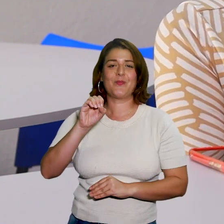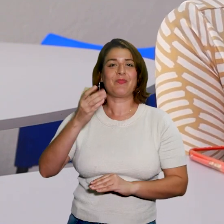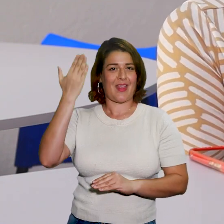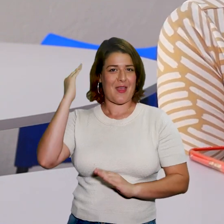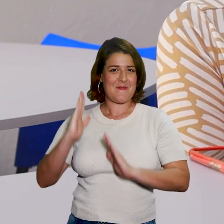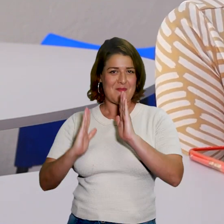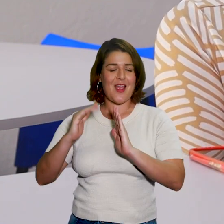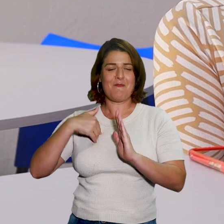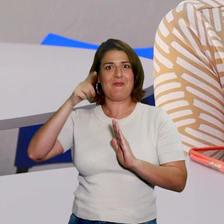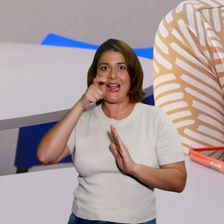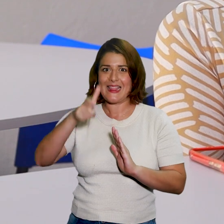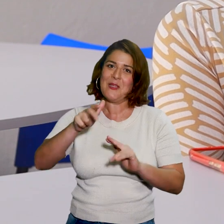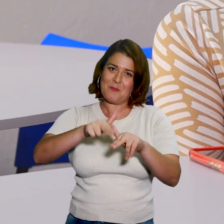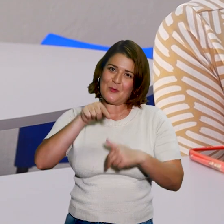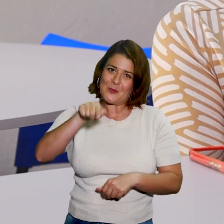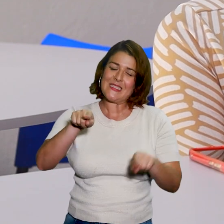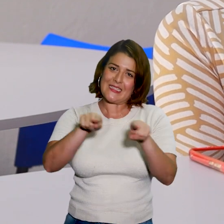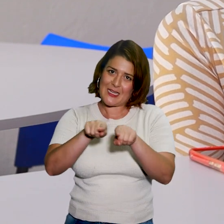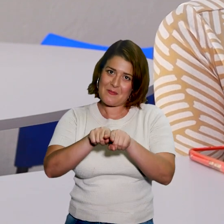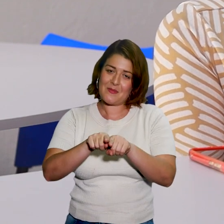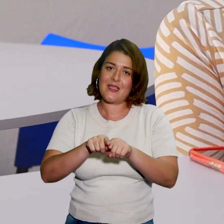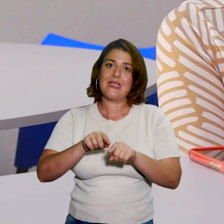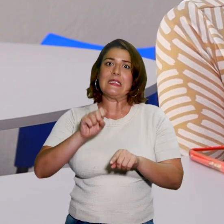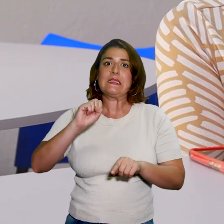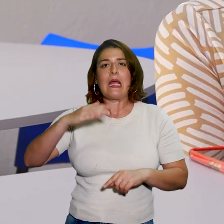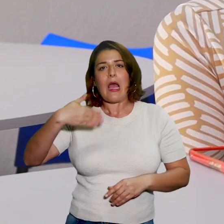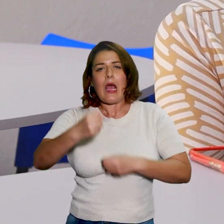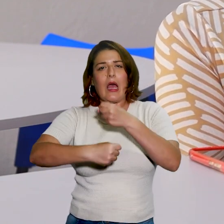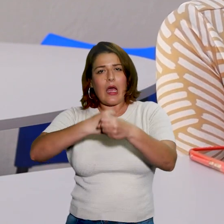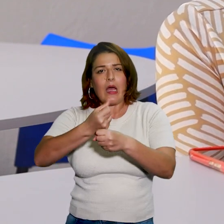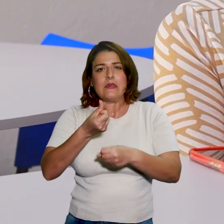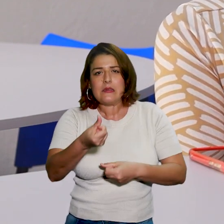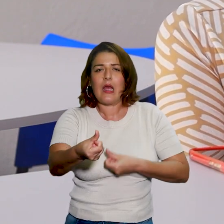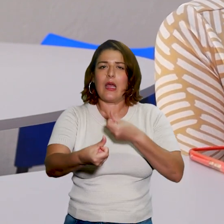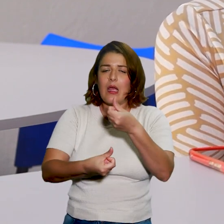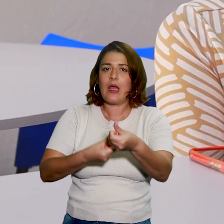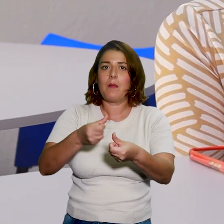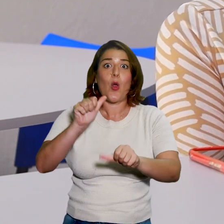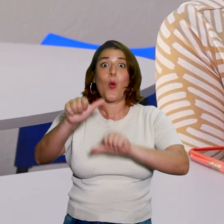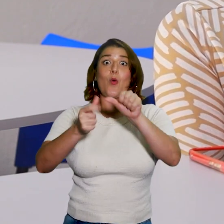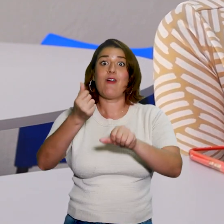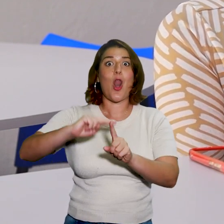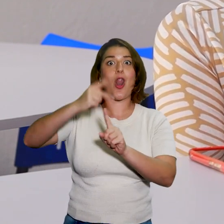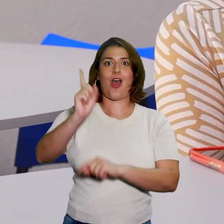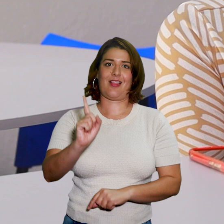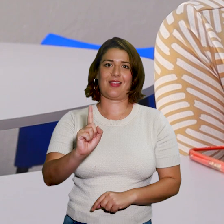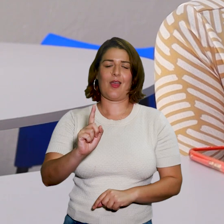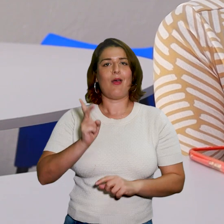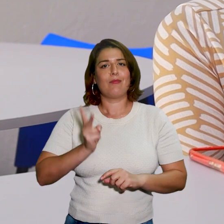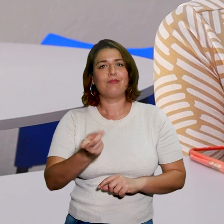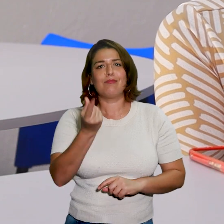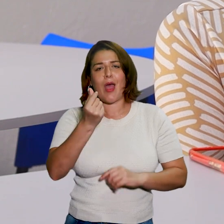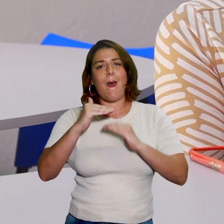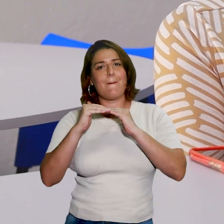uma coisa que me chamou a atenção, por não ter essa surpresa, assim, né, no a cada semestre, de quanto que iria ficar, com